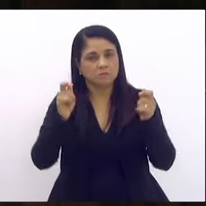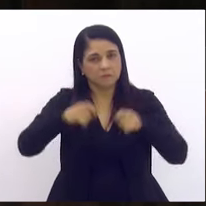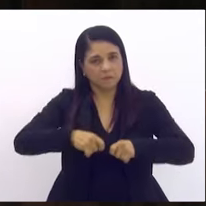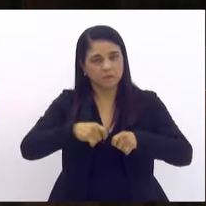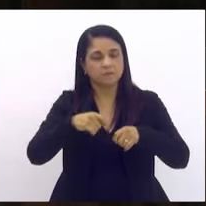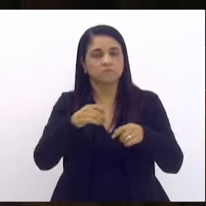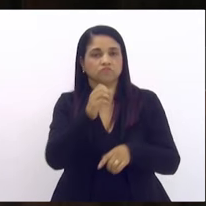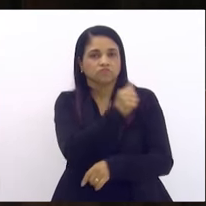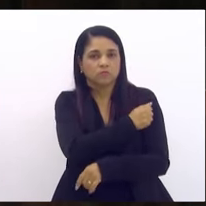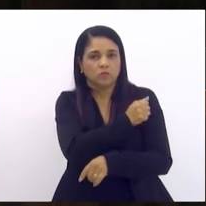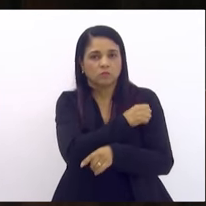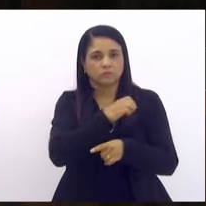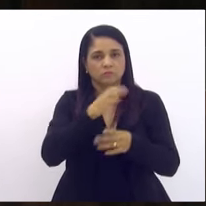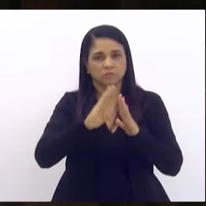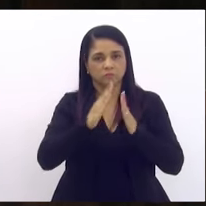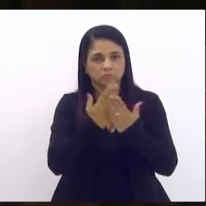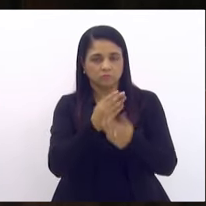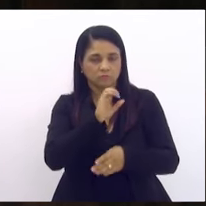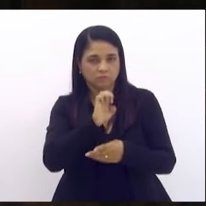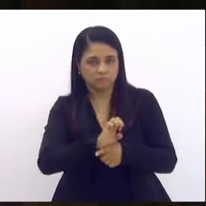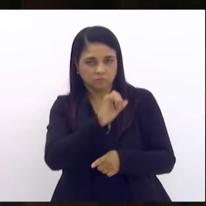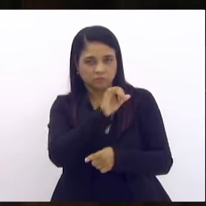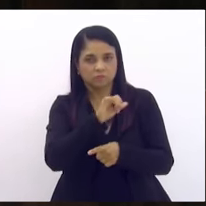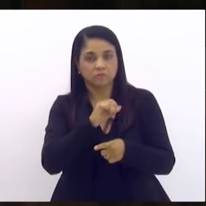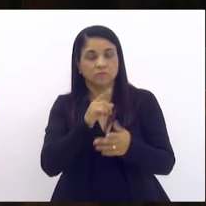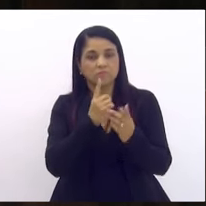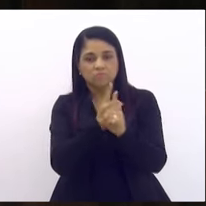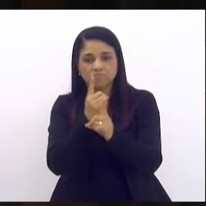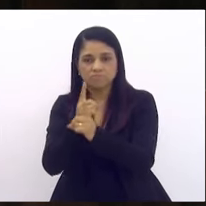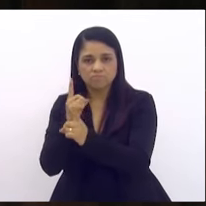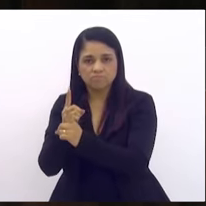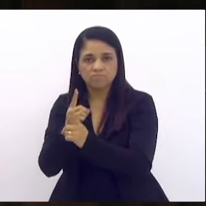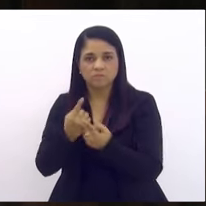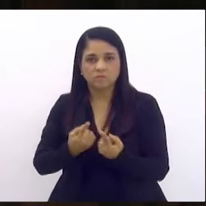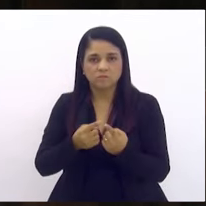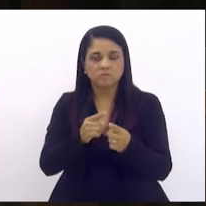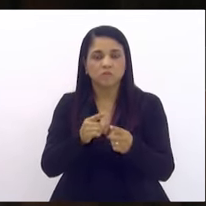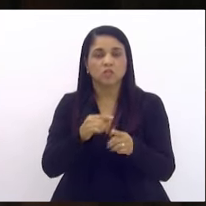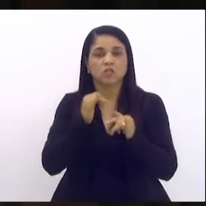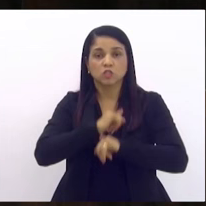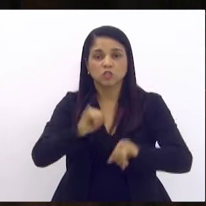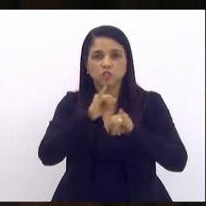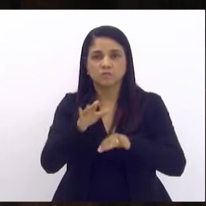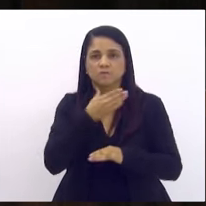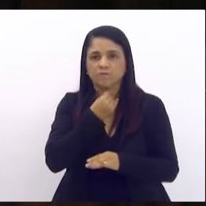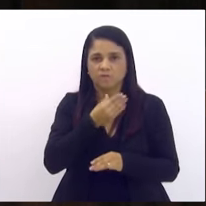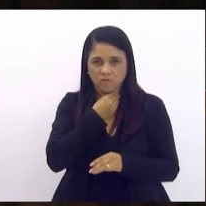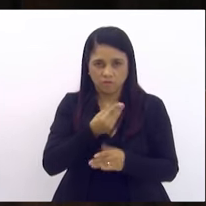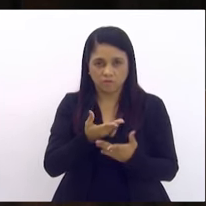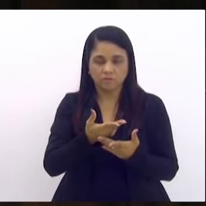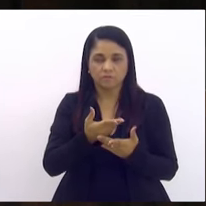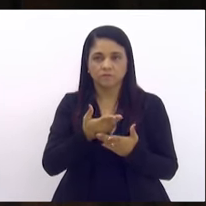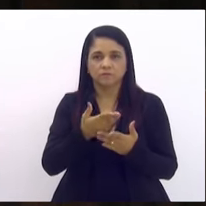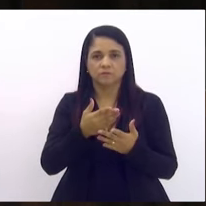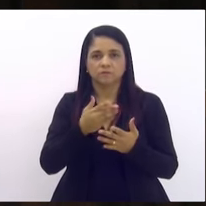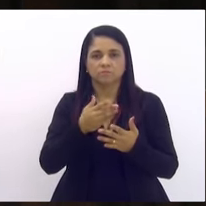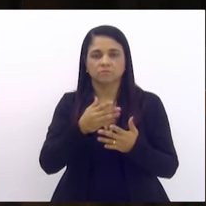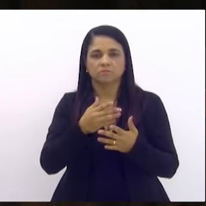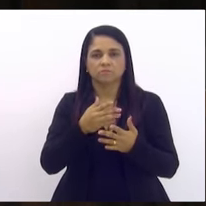escolas estaduais do Rio de Janeiro para identificação e combate a notí deputado